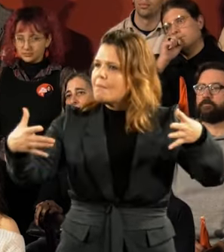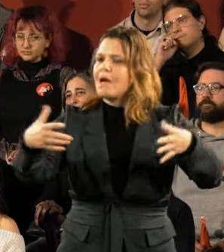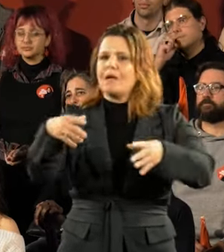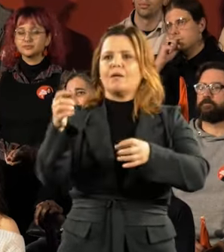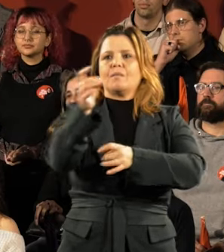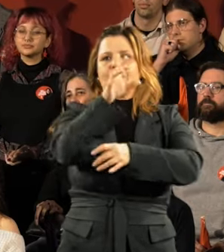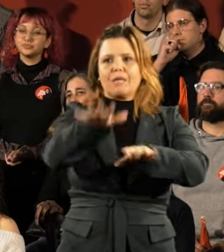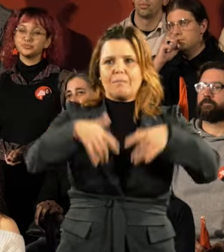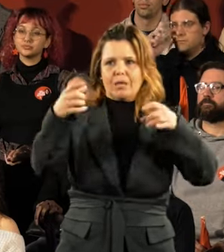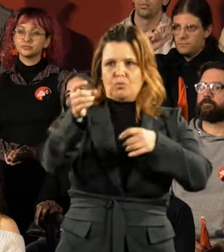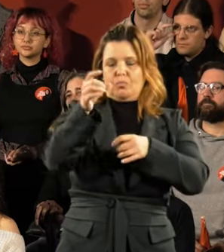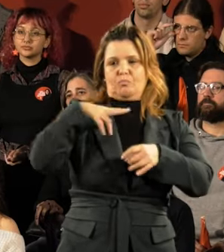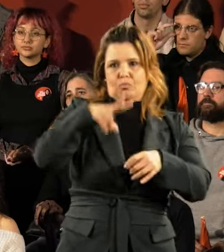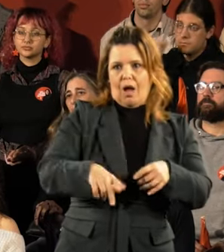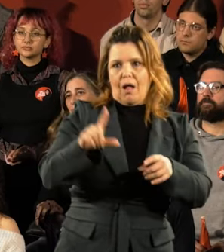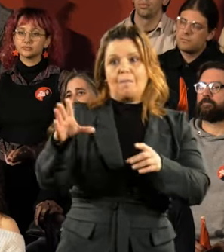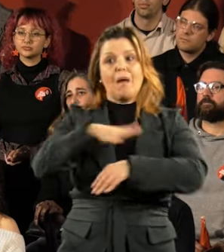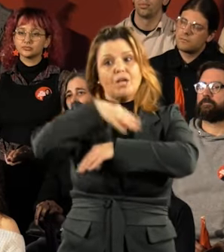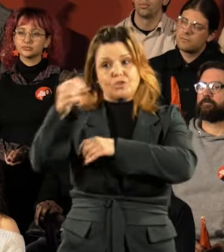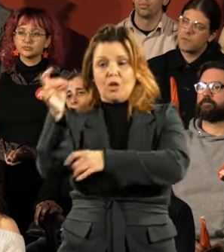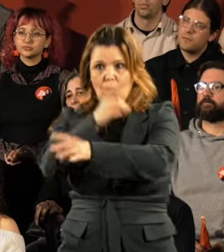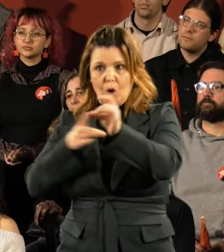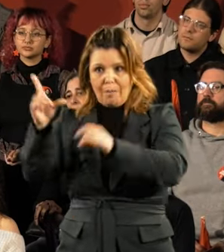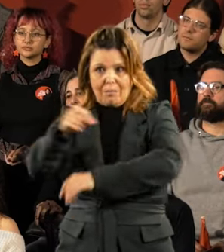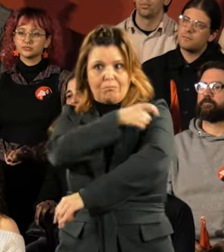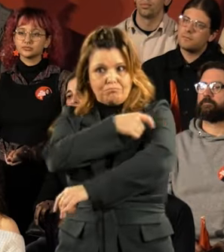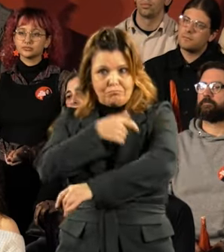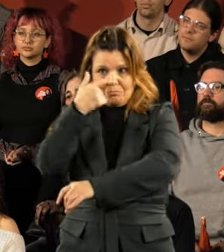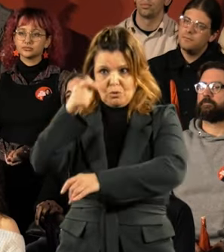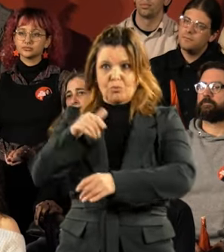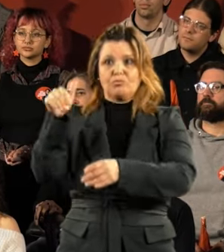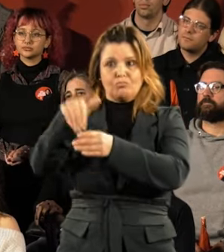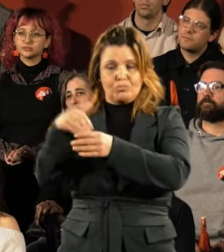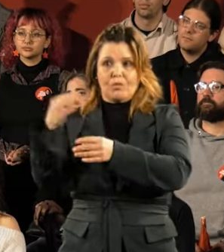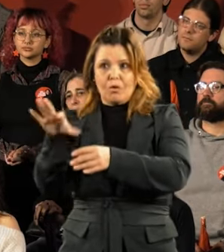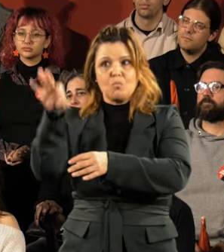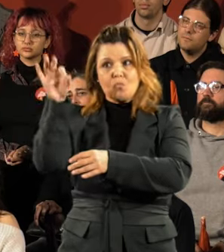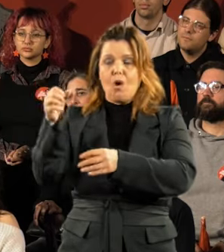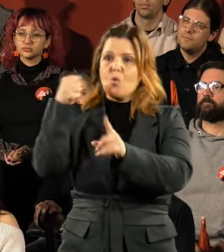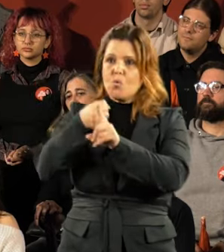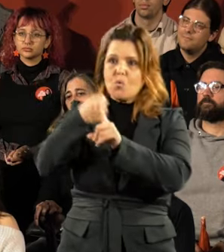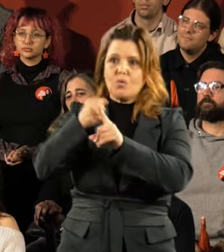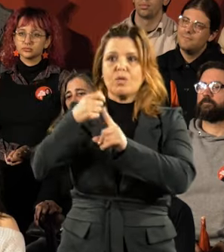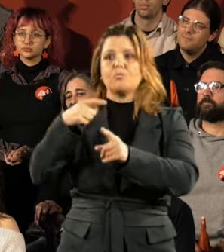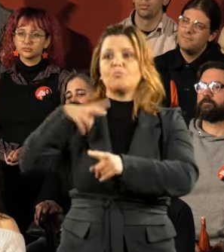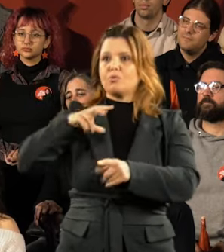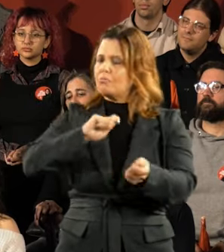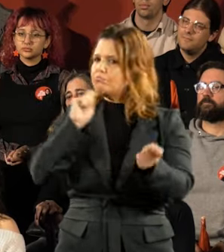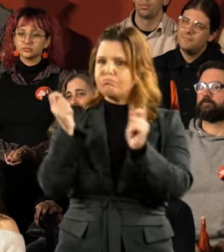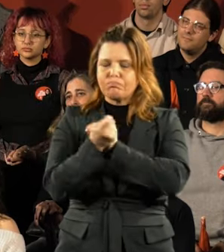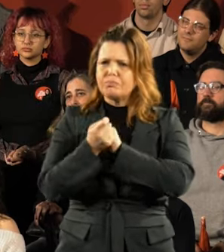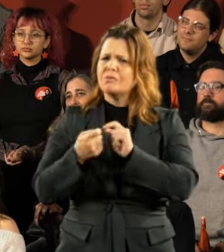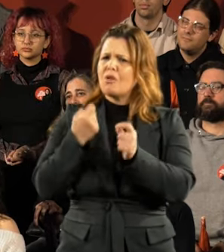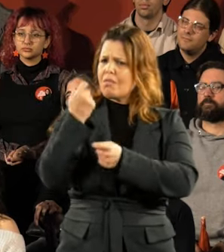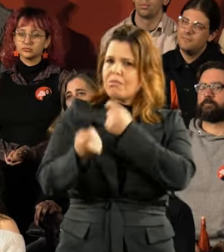Nacional mais tarde para o Parlamento europeu estivemos em lutas que mudaram a face do país e fomos enfrentando